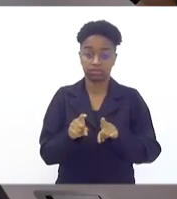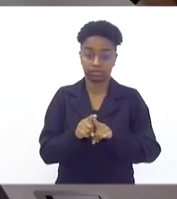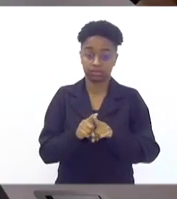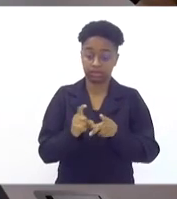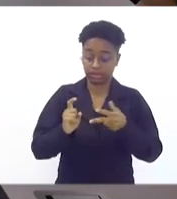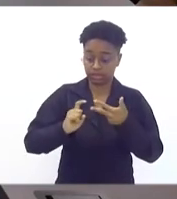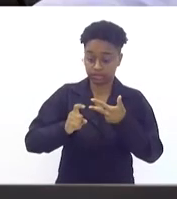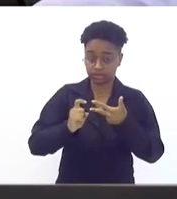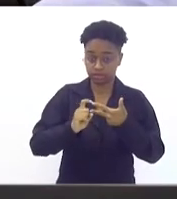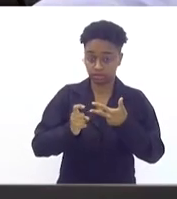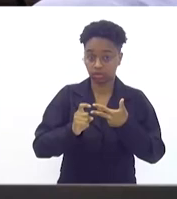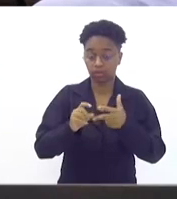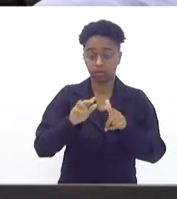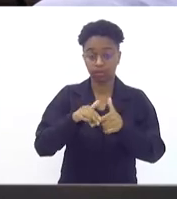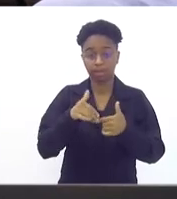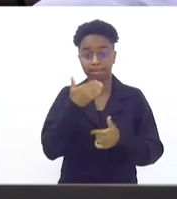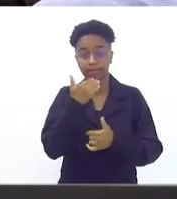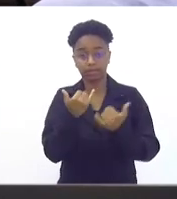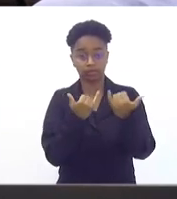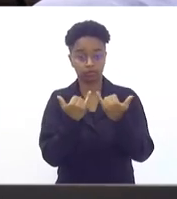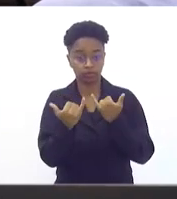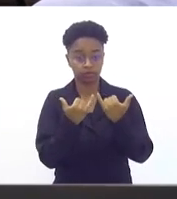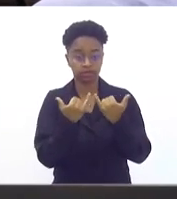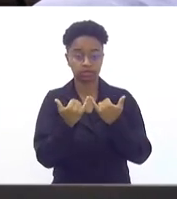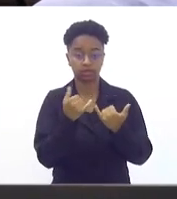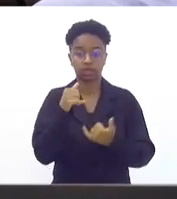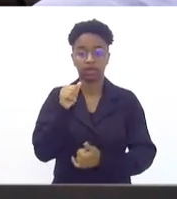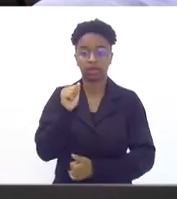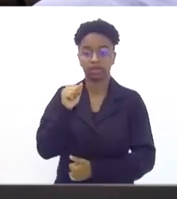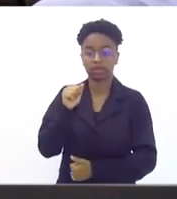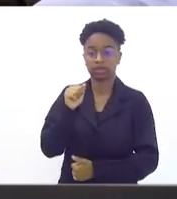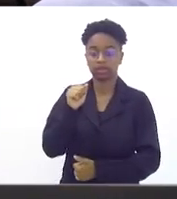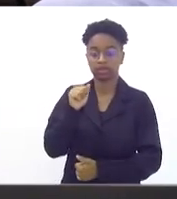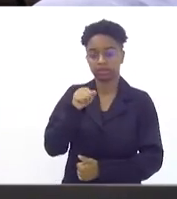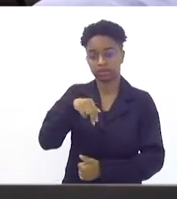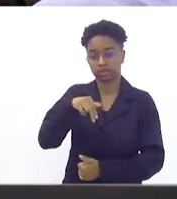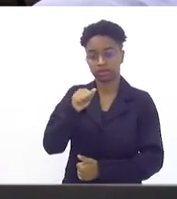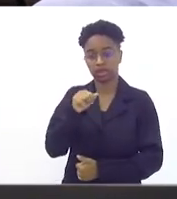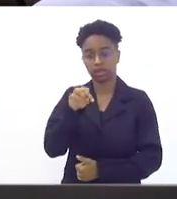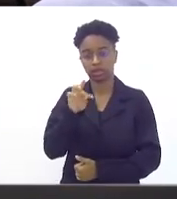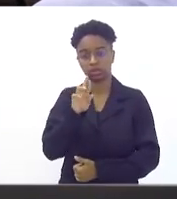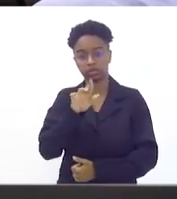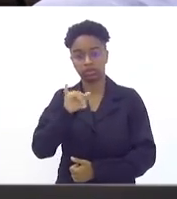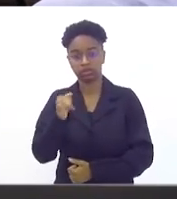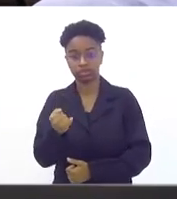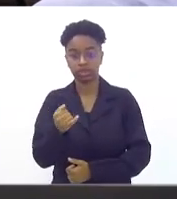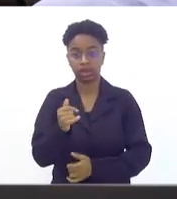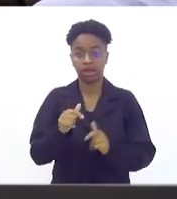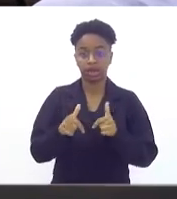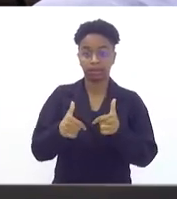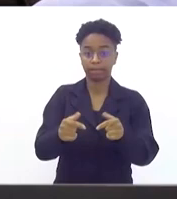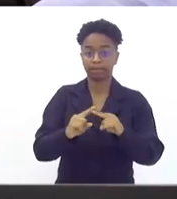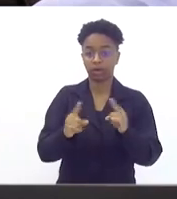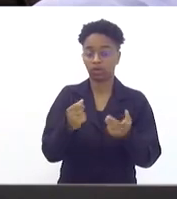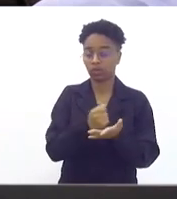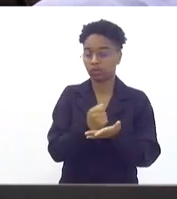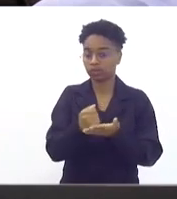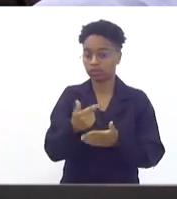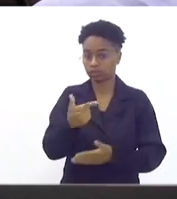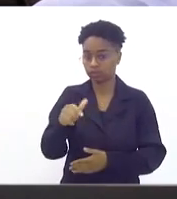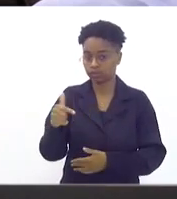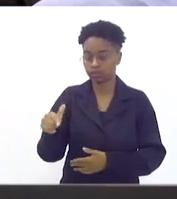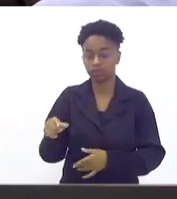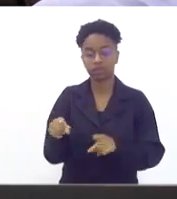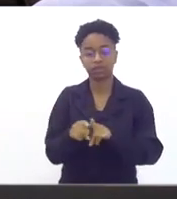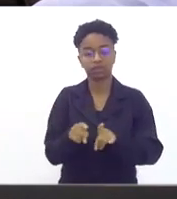baseado nesse período de informação anato de operando no município sem um contrato relatos